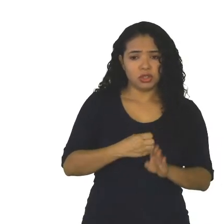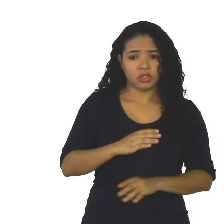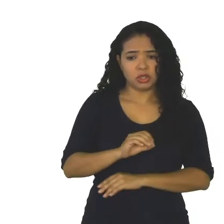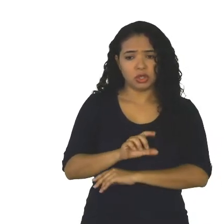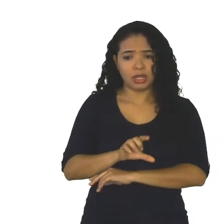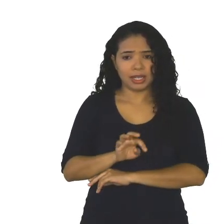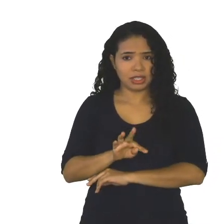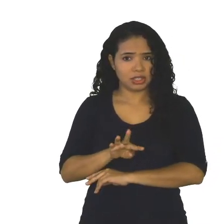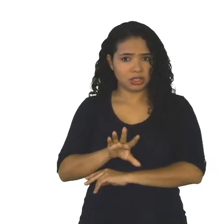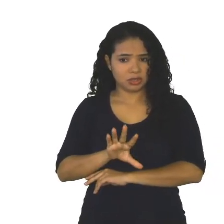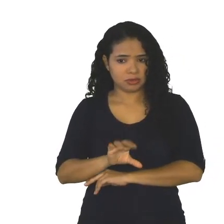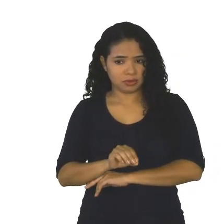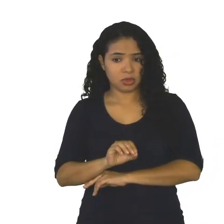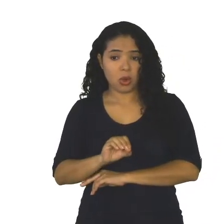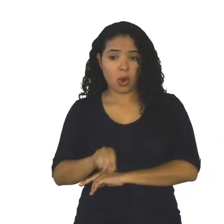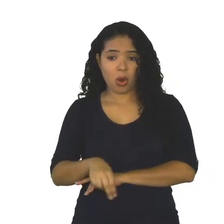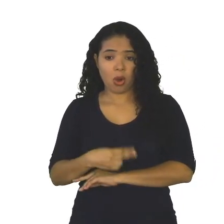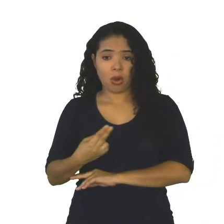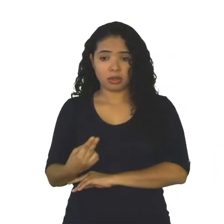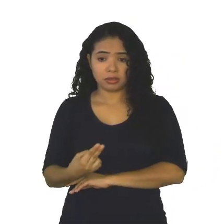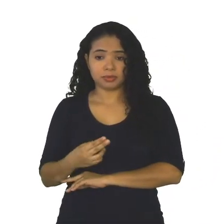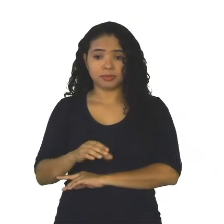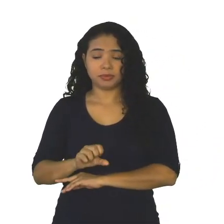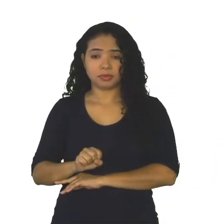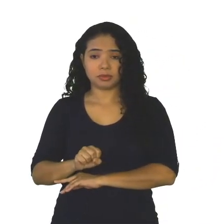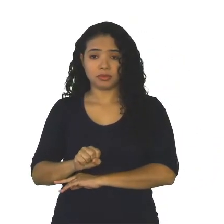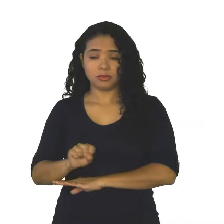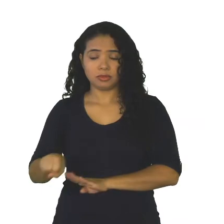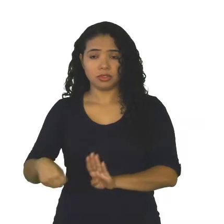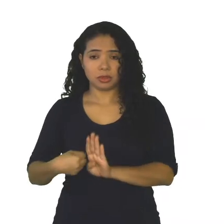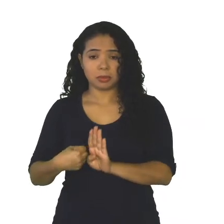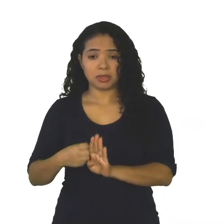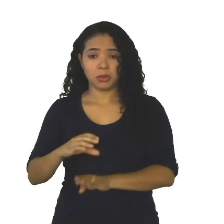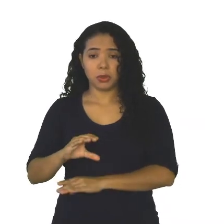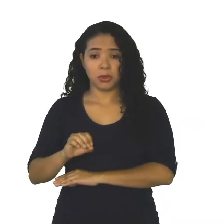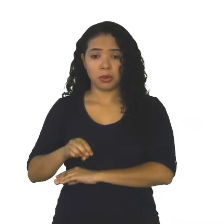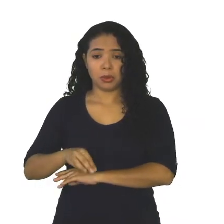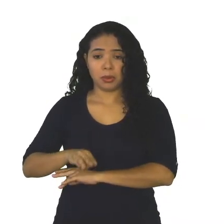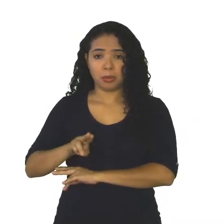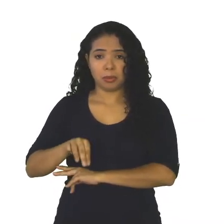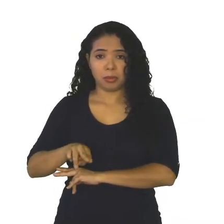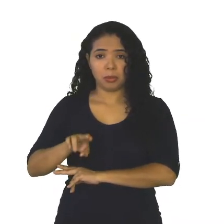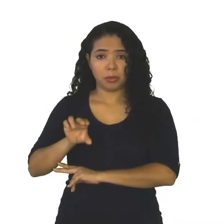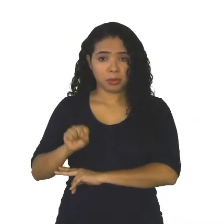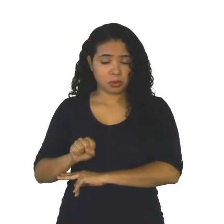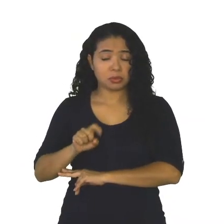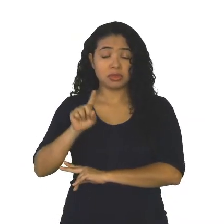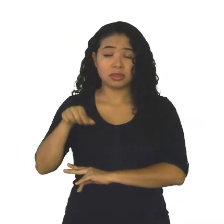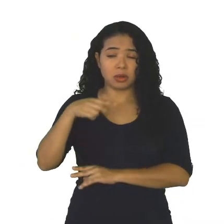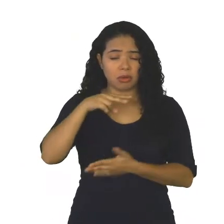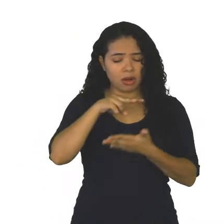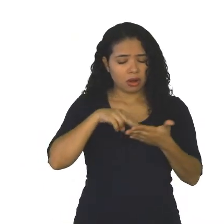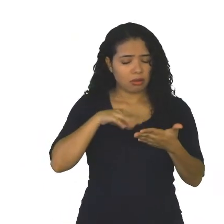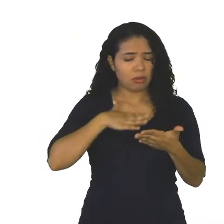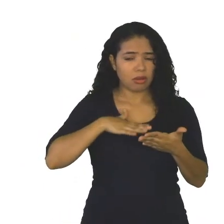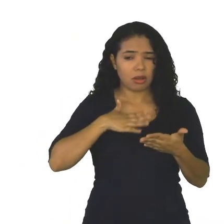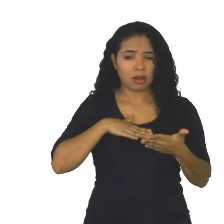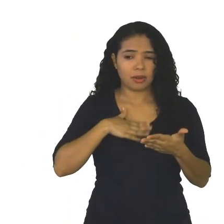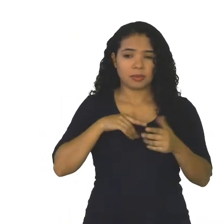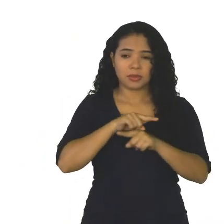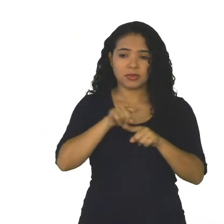uma estudada melhor, dar uma lida com mais calma sobre essa questão dos substantivos para